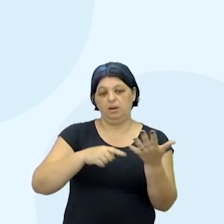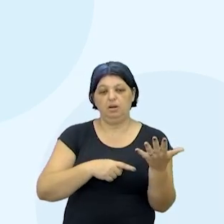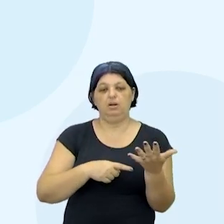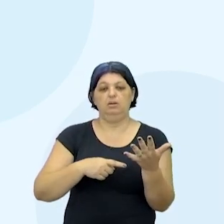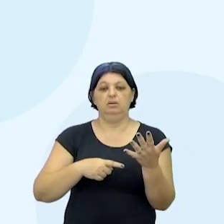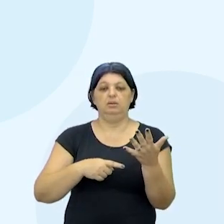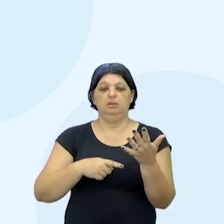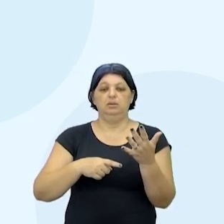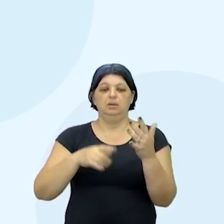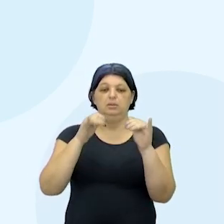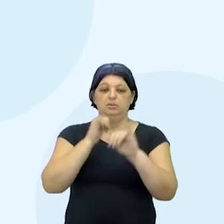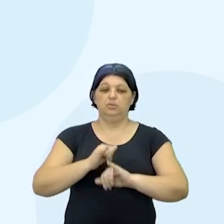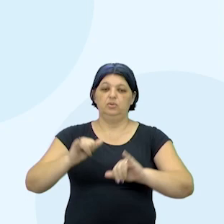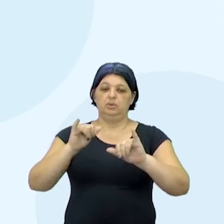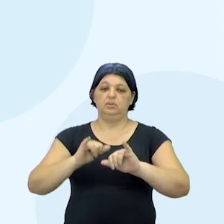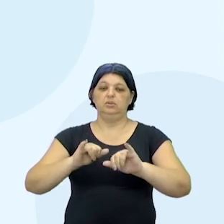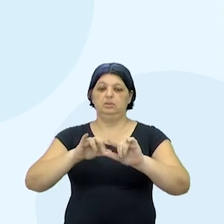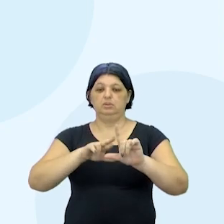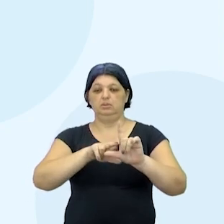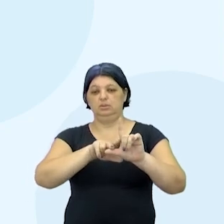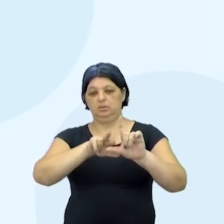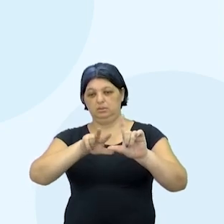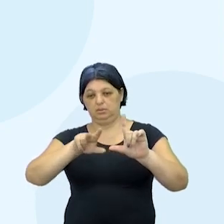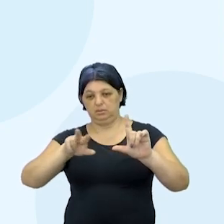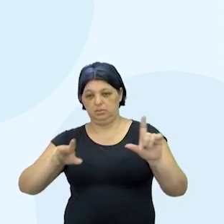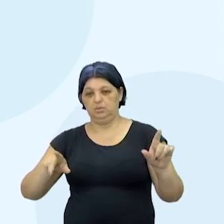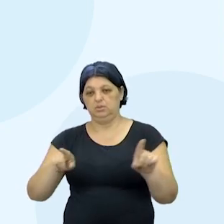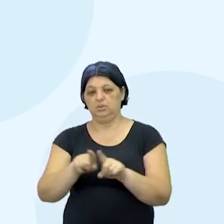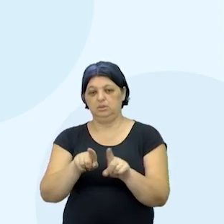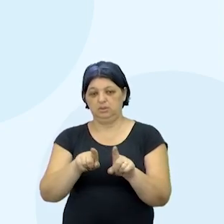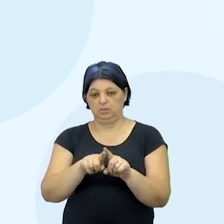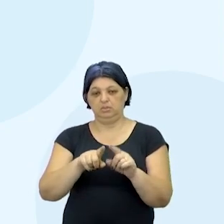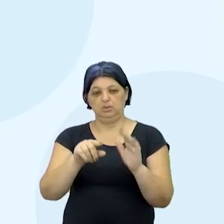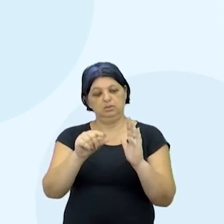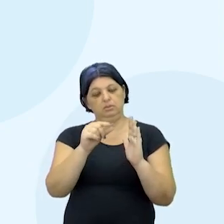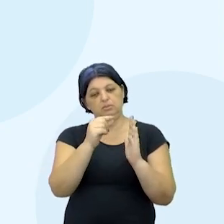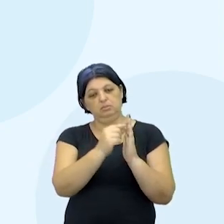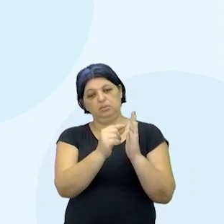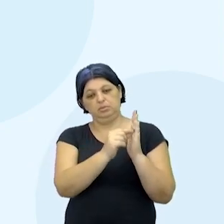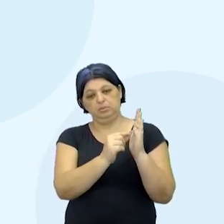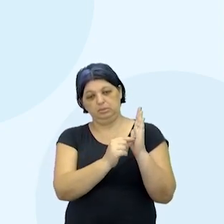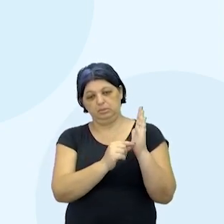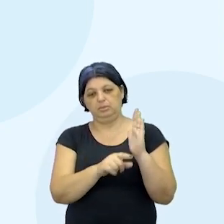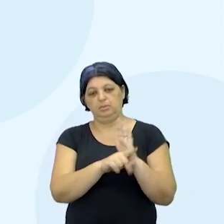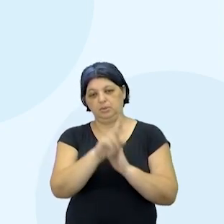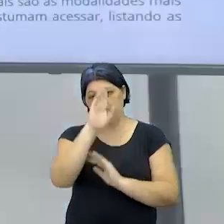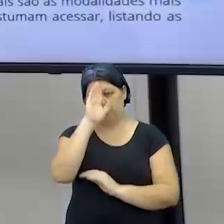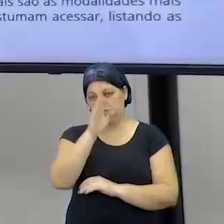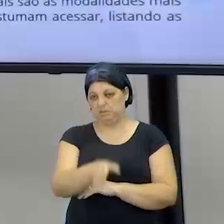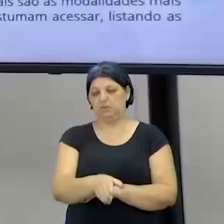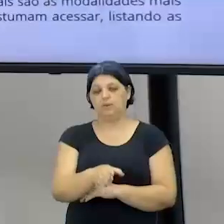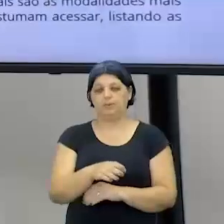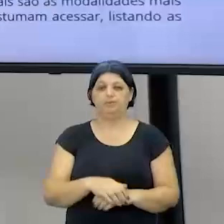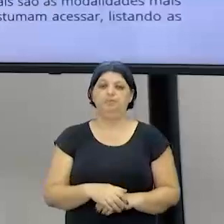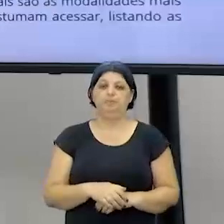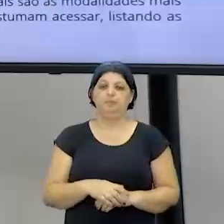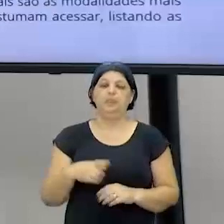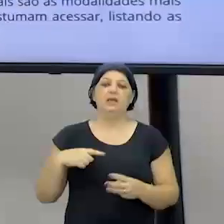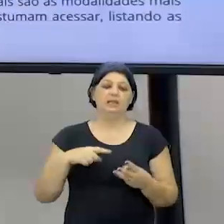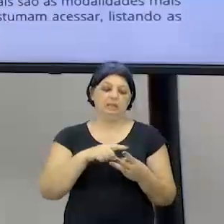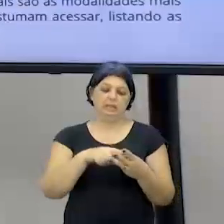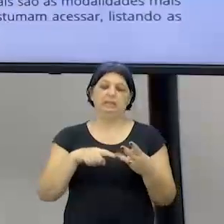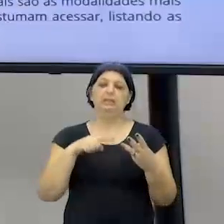nas mídias que costumam acessar, listando nas práticas predominantes. Então é isso, nós temos aí